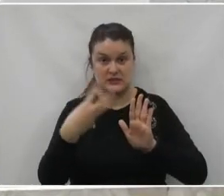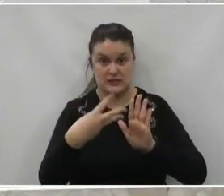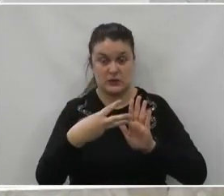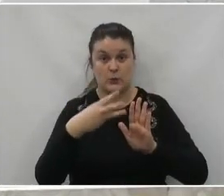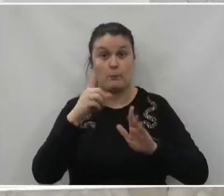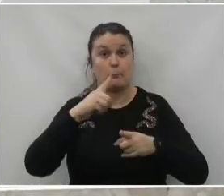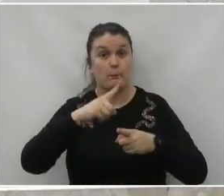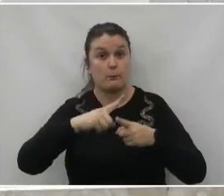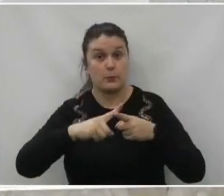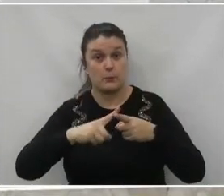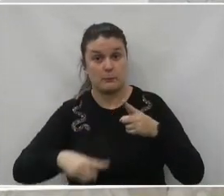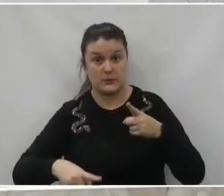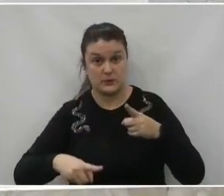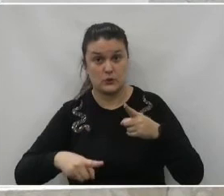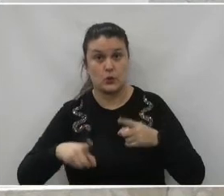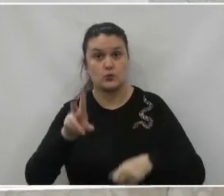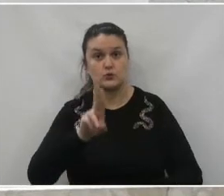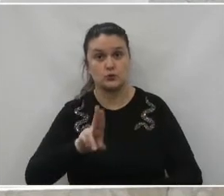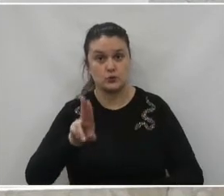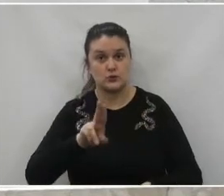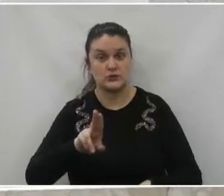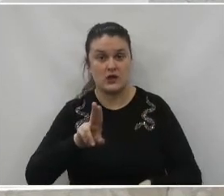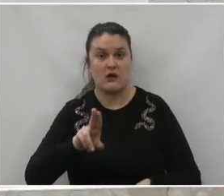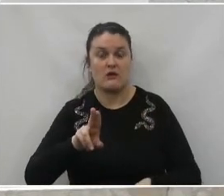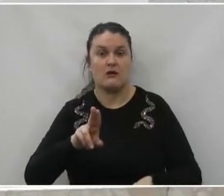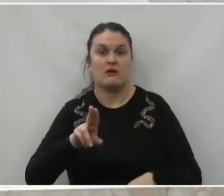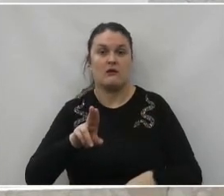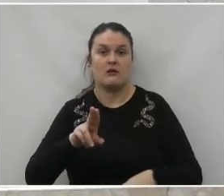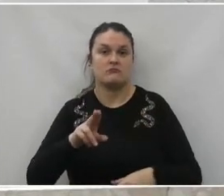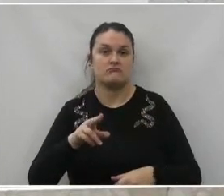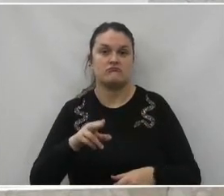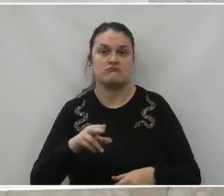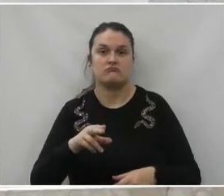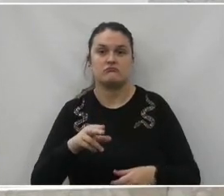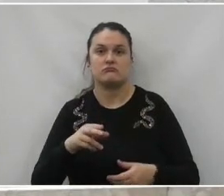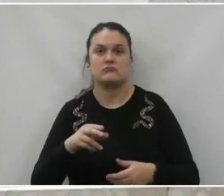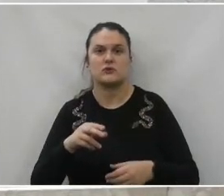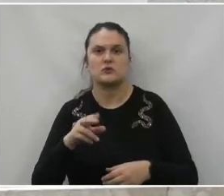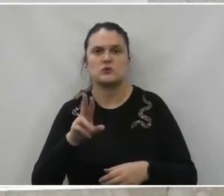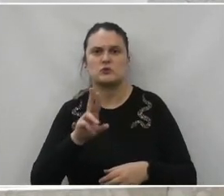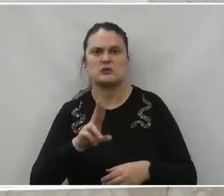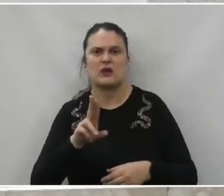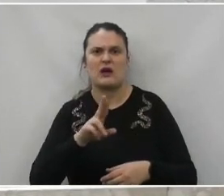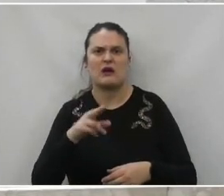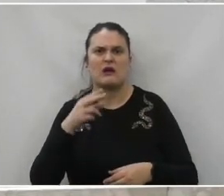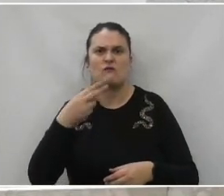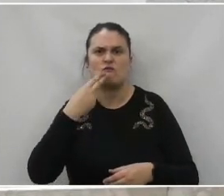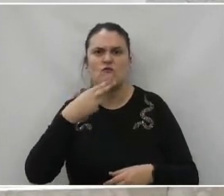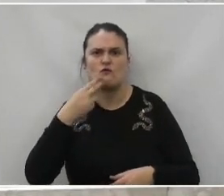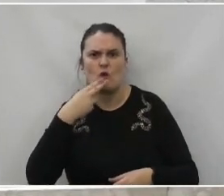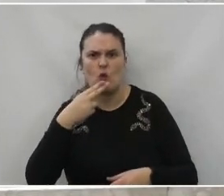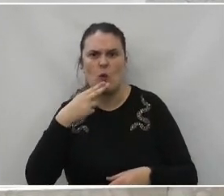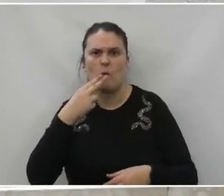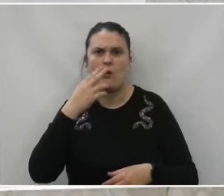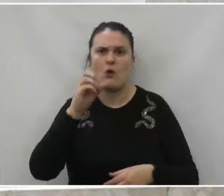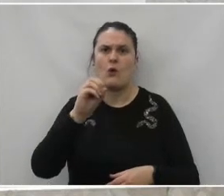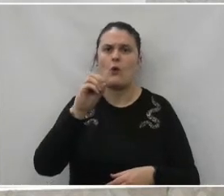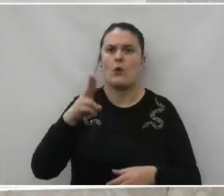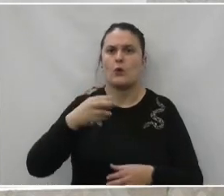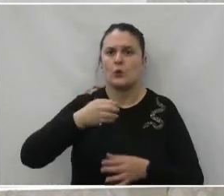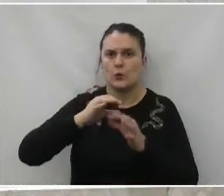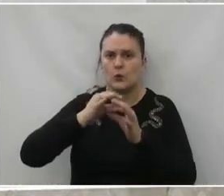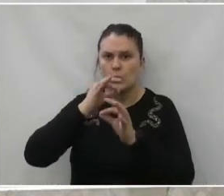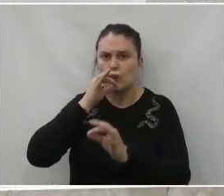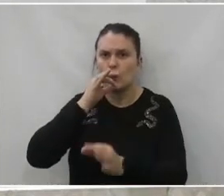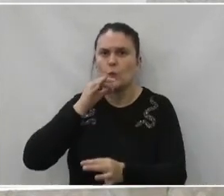Fica proibido o uso de aparelhos ou equipamentos para consumo de produtos fumígenos, conhecidos como narguile